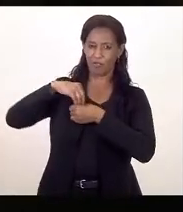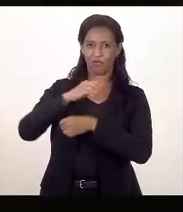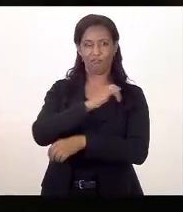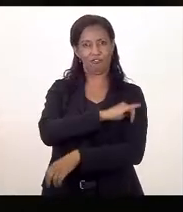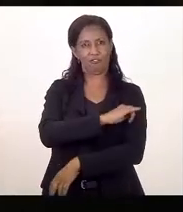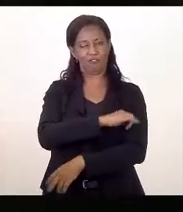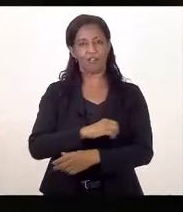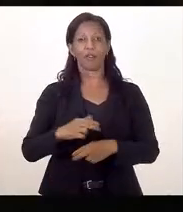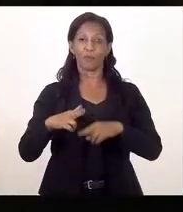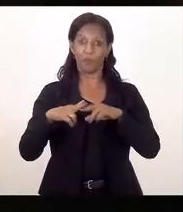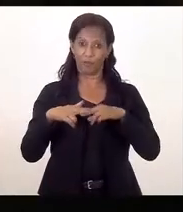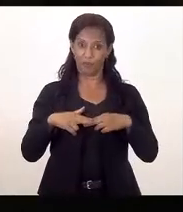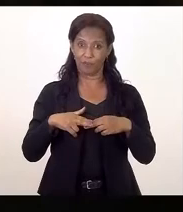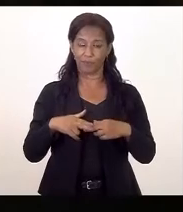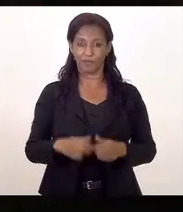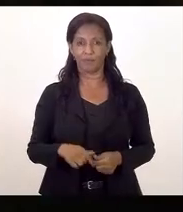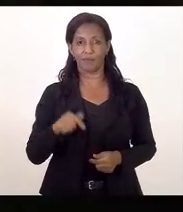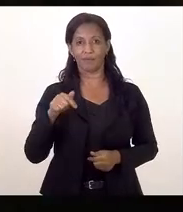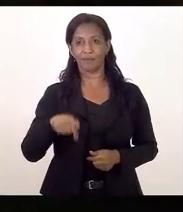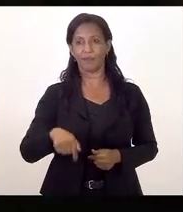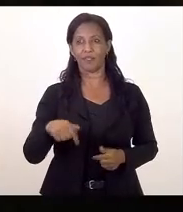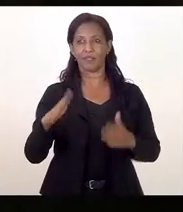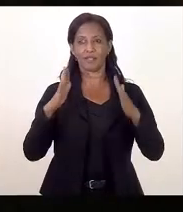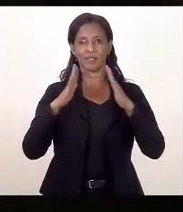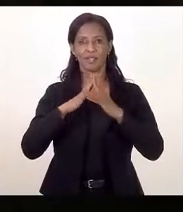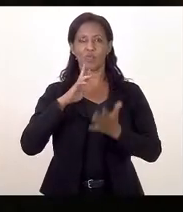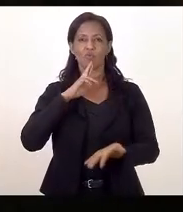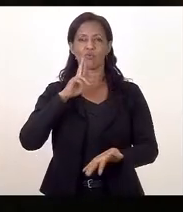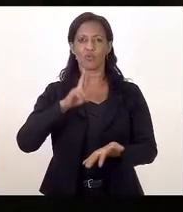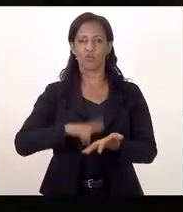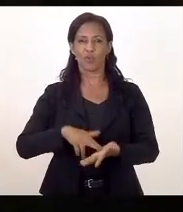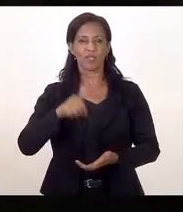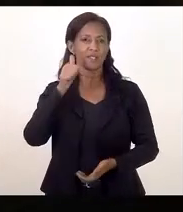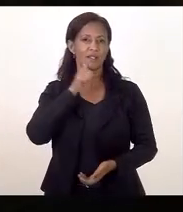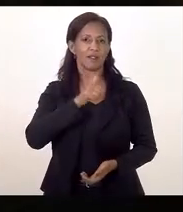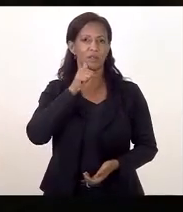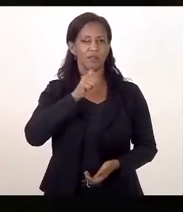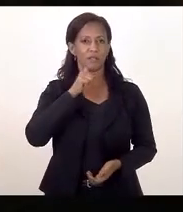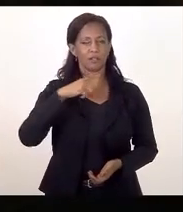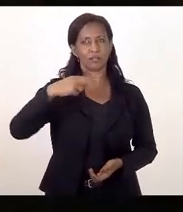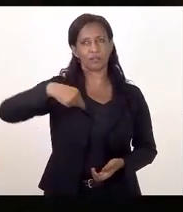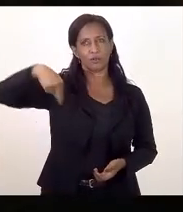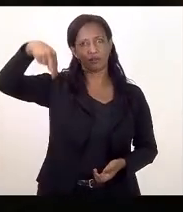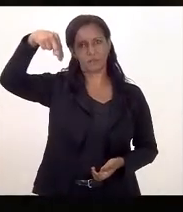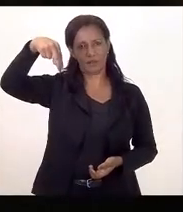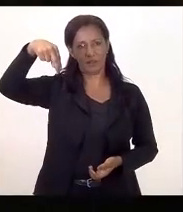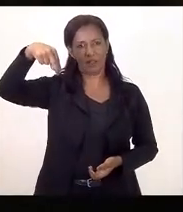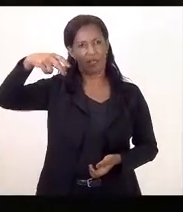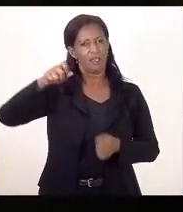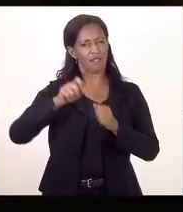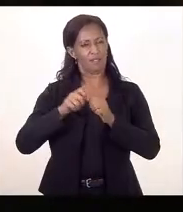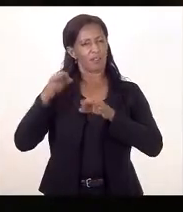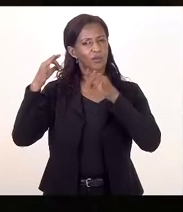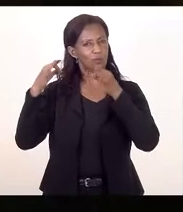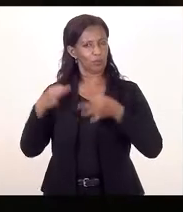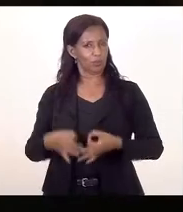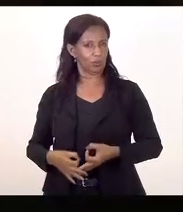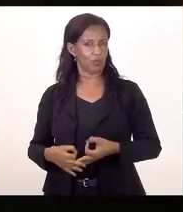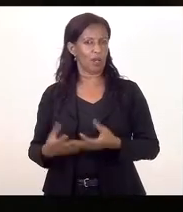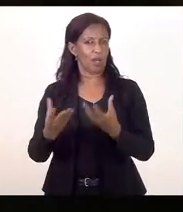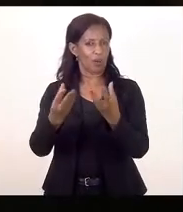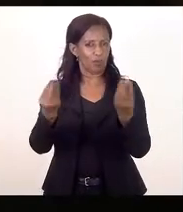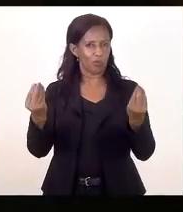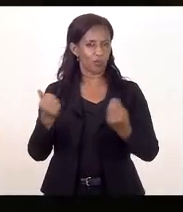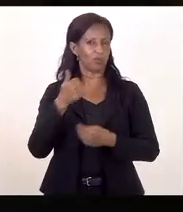E, portanto, essa casa, reconhecer essa mulher nordestina é fazer justiça a muitas